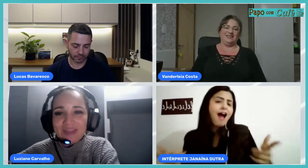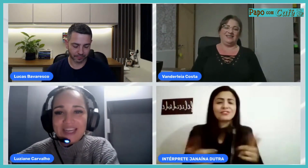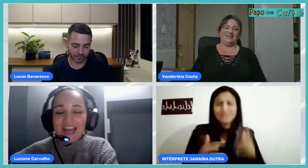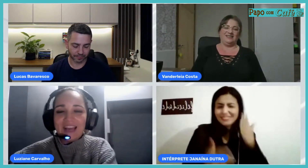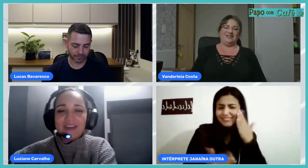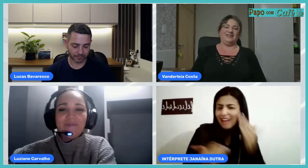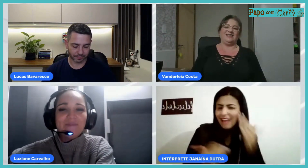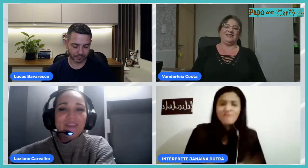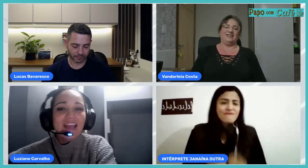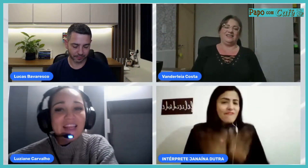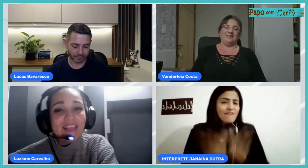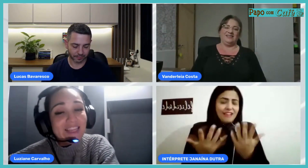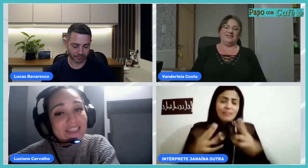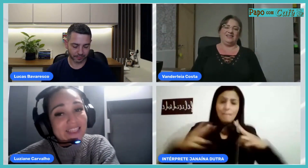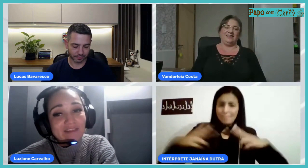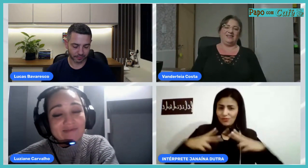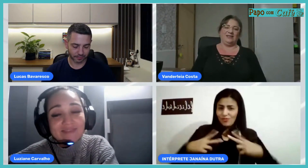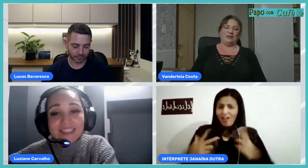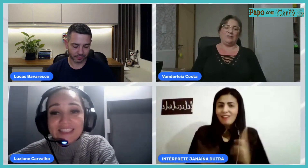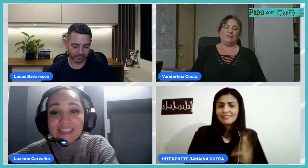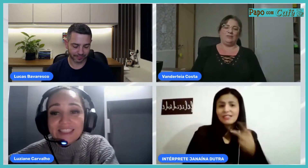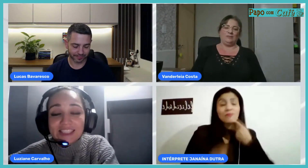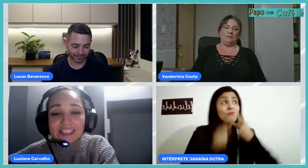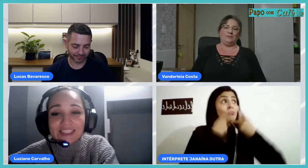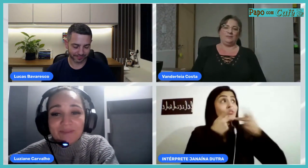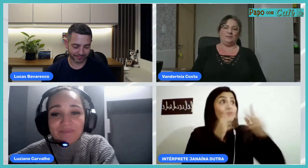algum familiar. Até então,